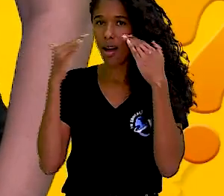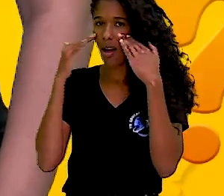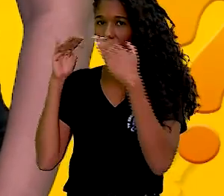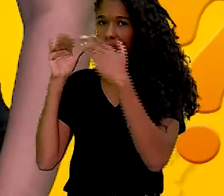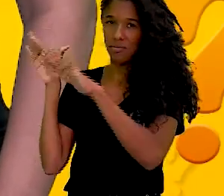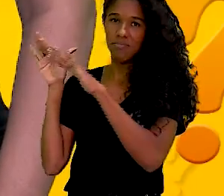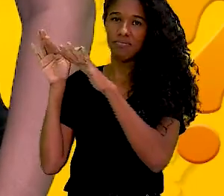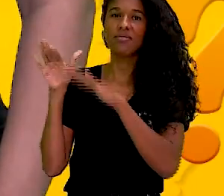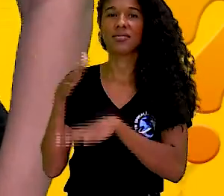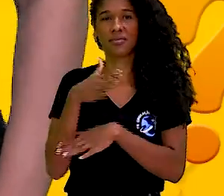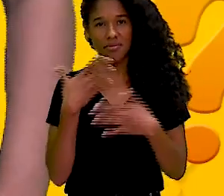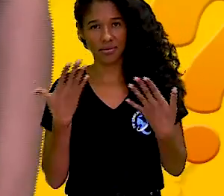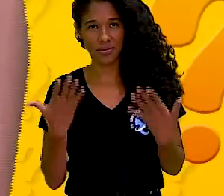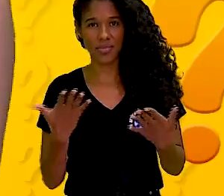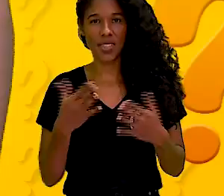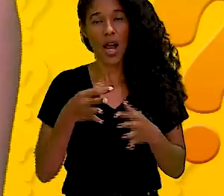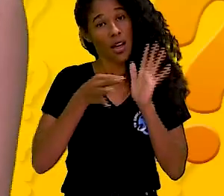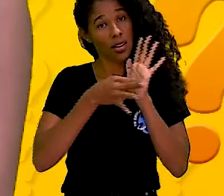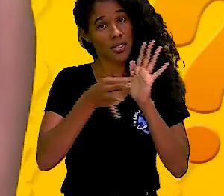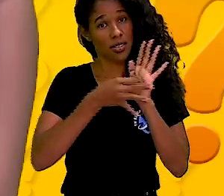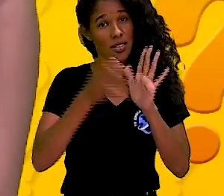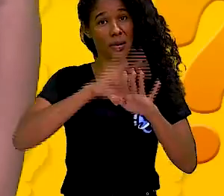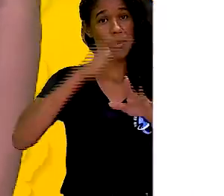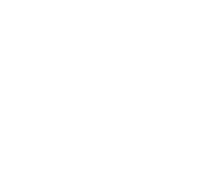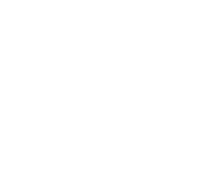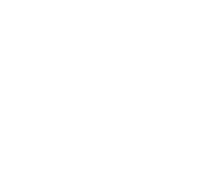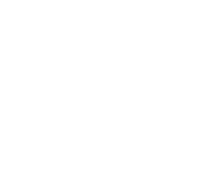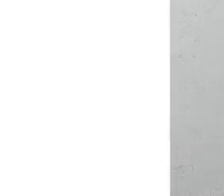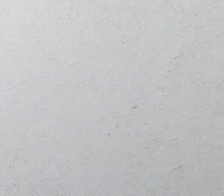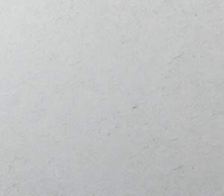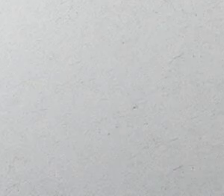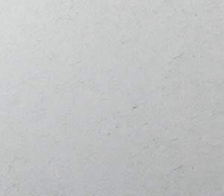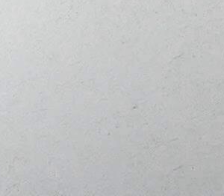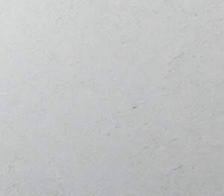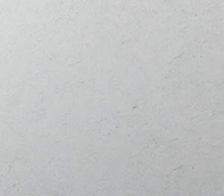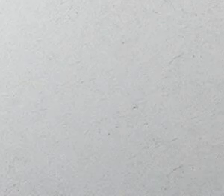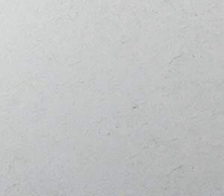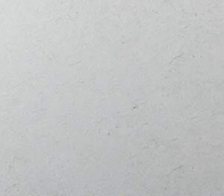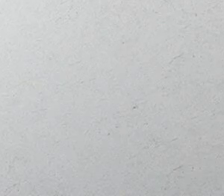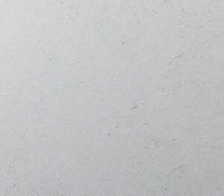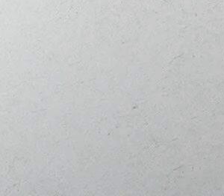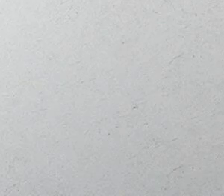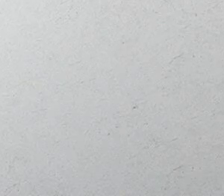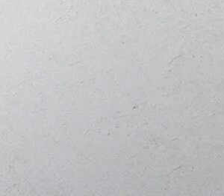wanna, would've. Para mais dicas como essa, fique ligado na TV Educação.